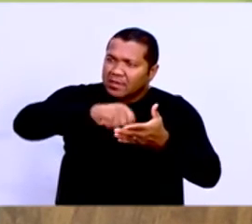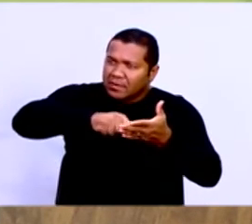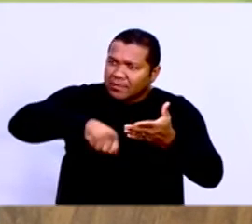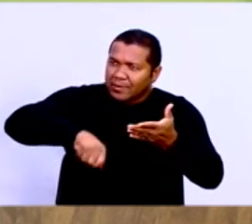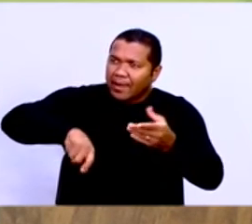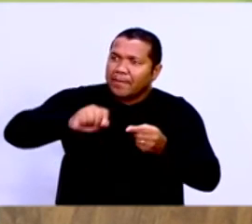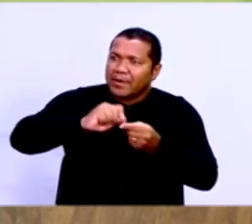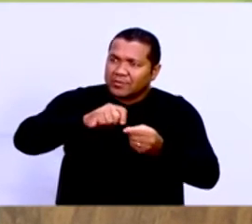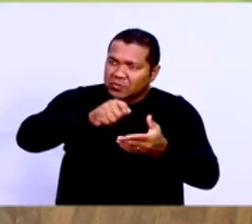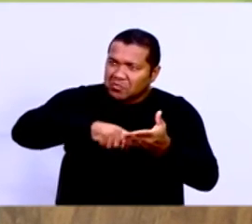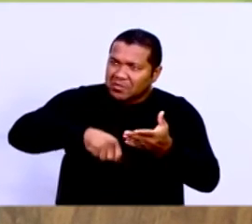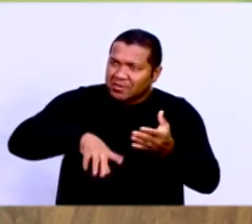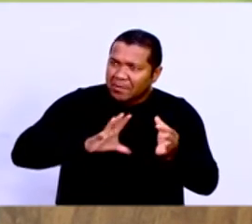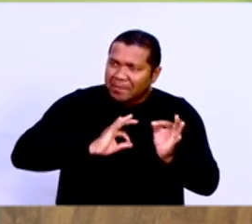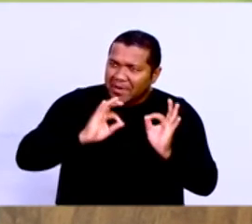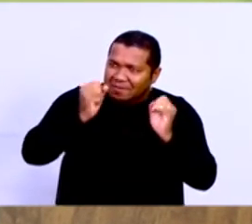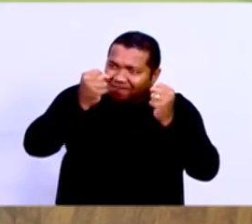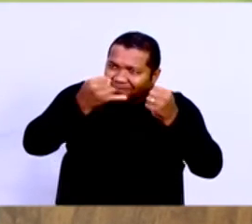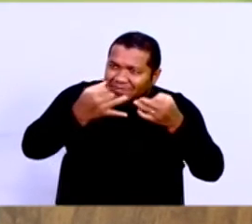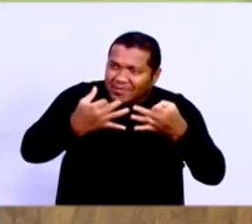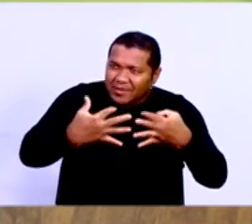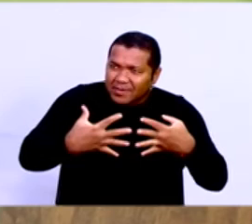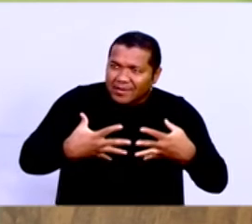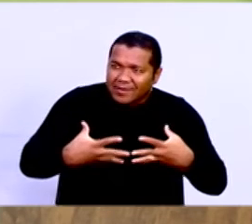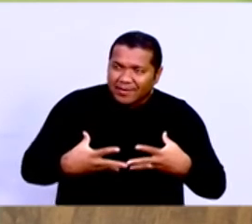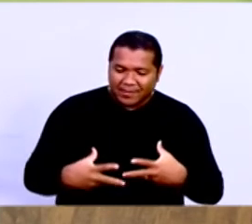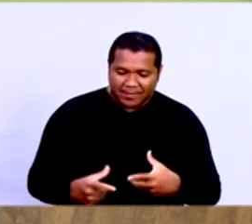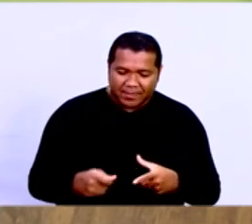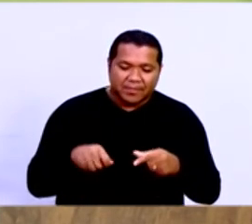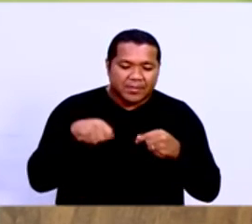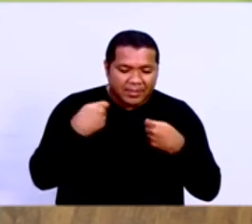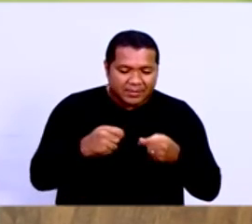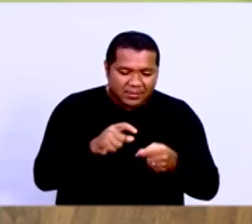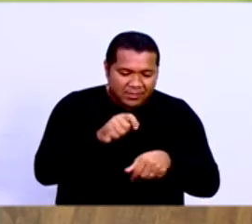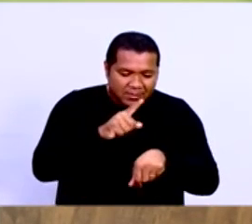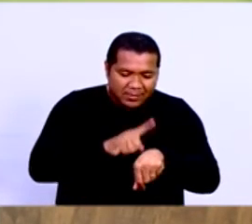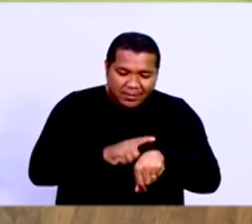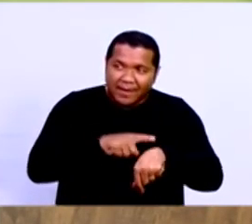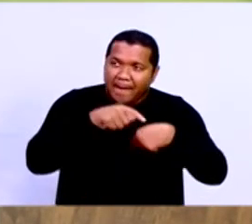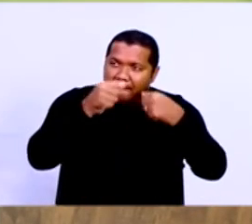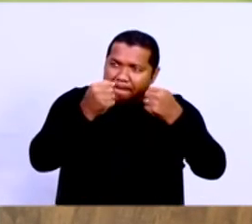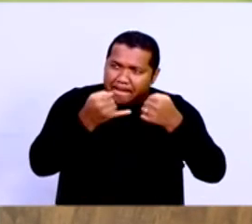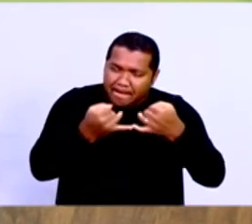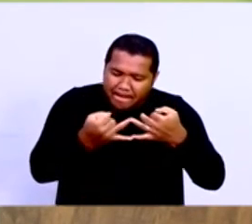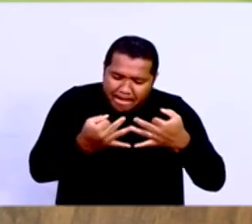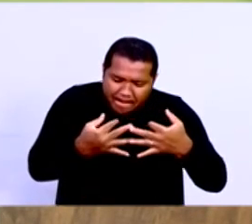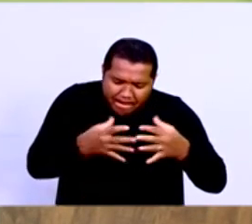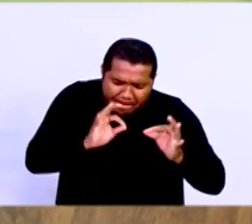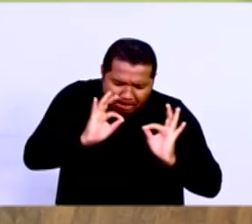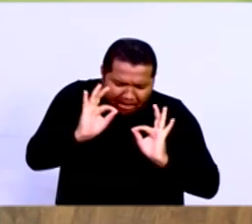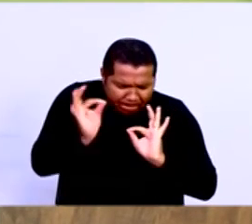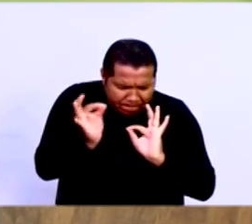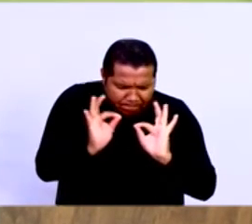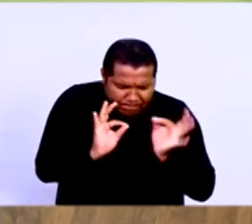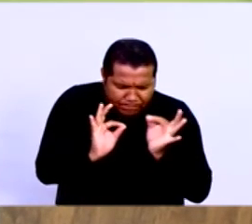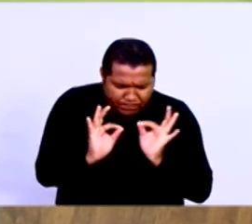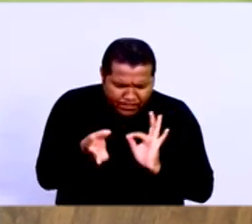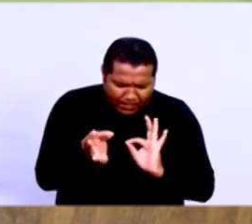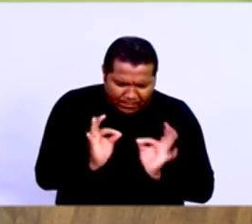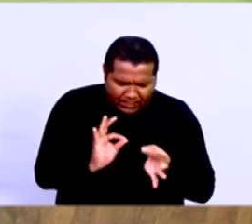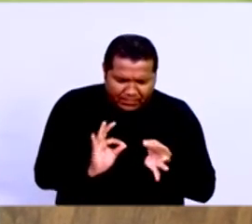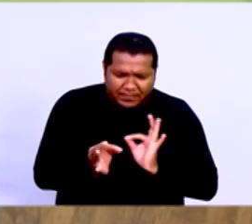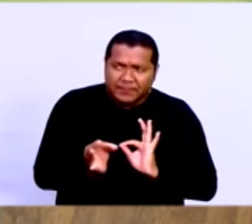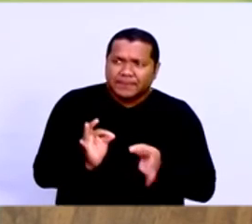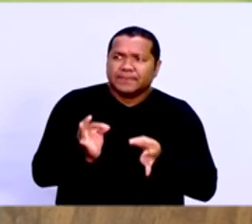é bem detalhada precisa de tempo precisa de bastante detalhes e de bastante